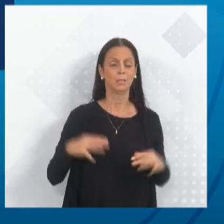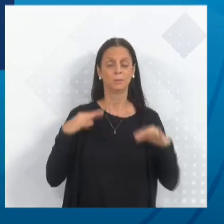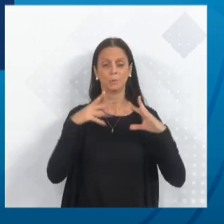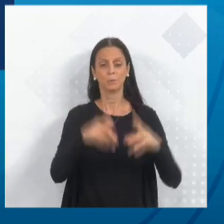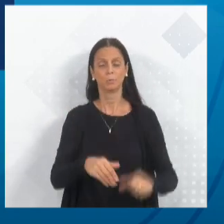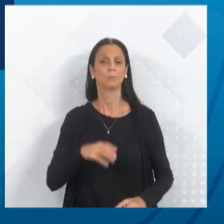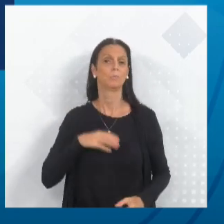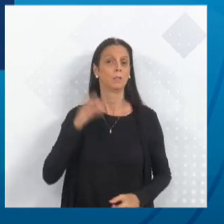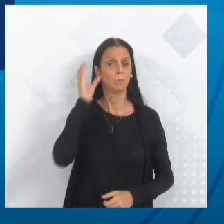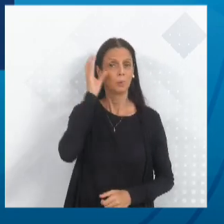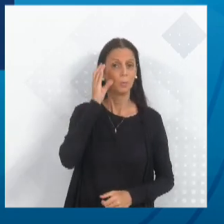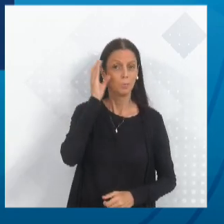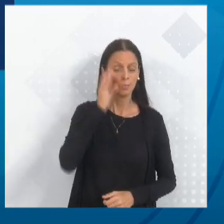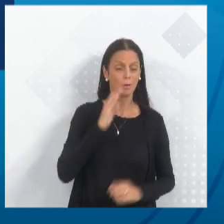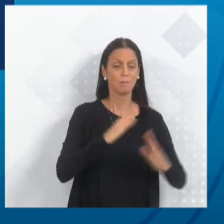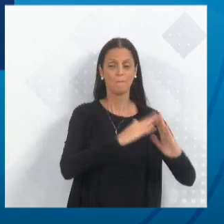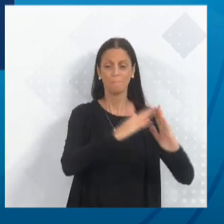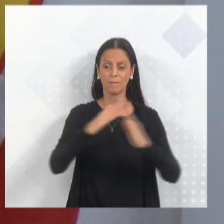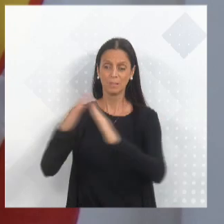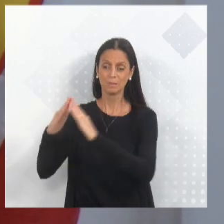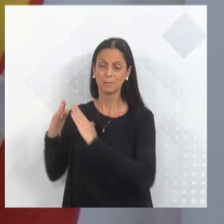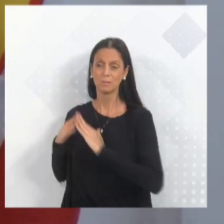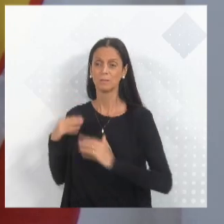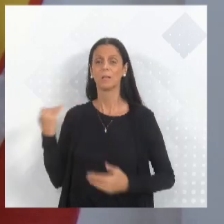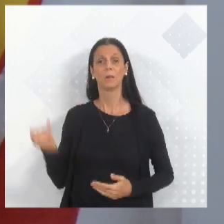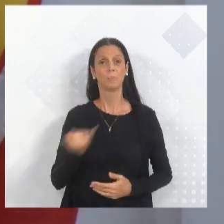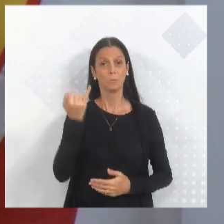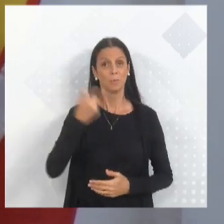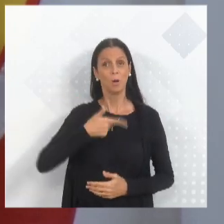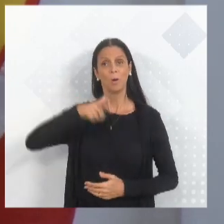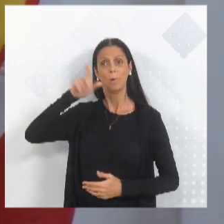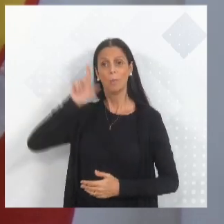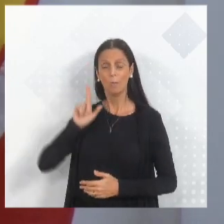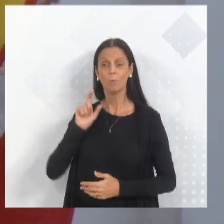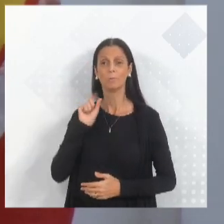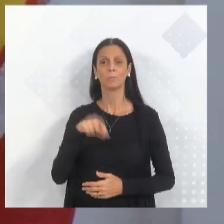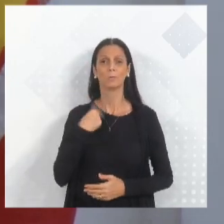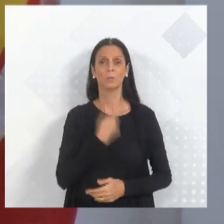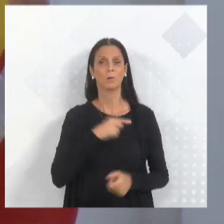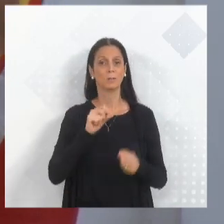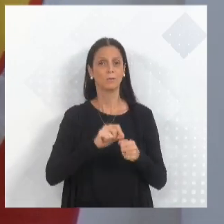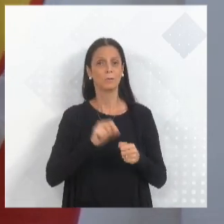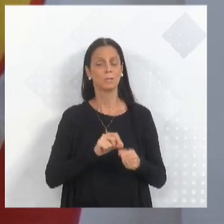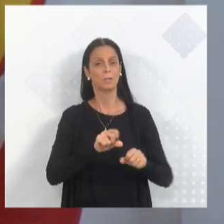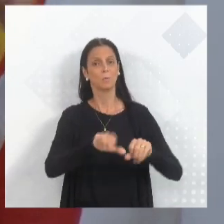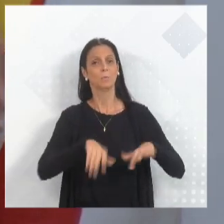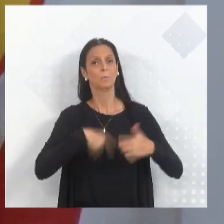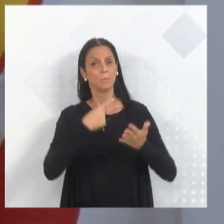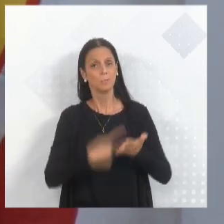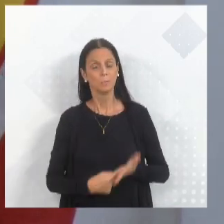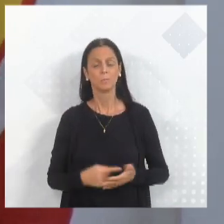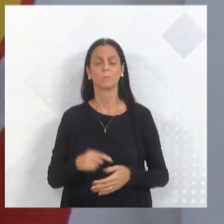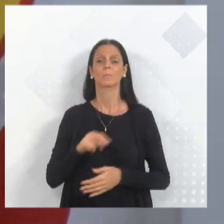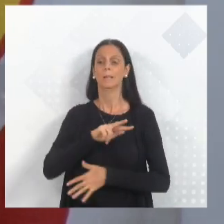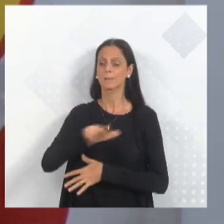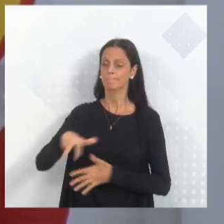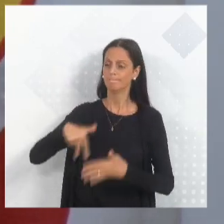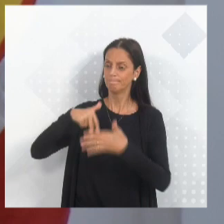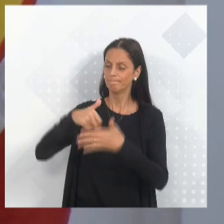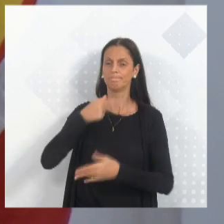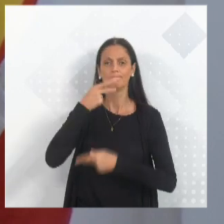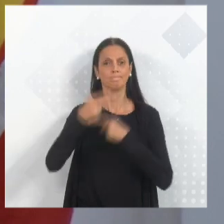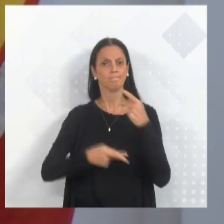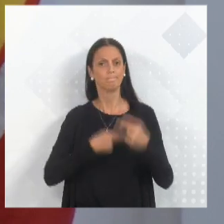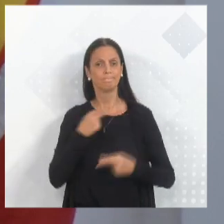é importante o que a gente tá fazendo aqui ontem na sessão Itinerante usando a Tribuna né o a o o o